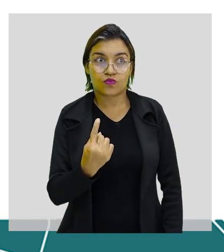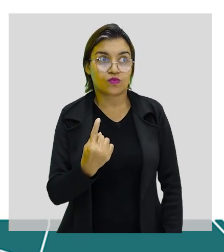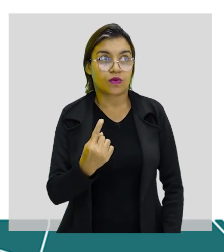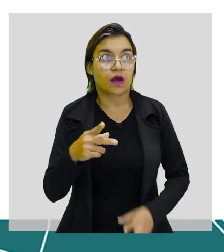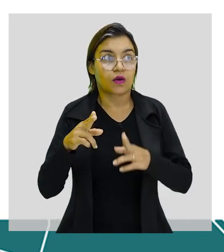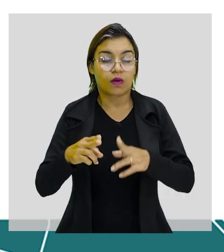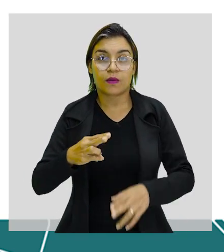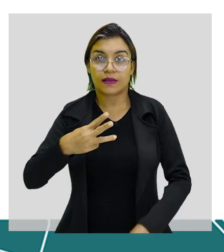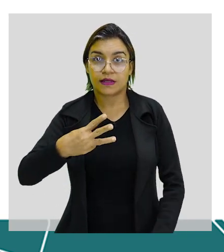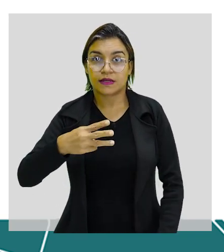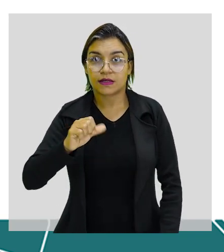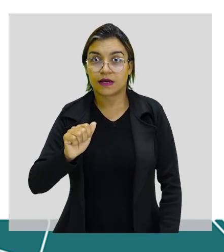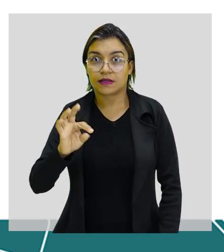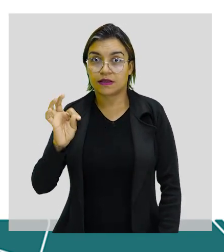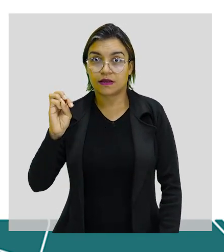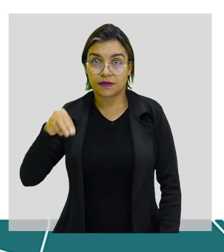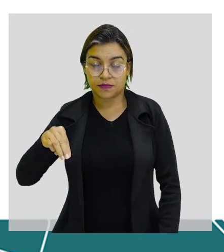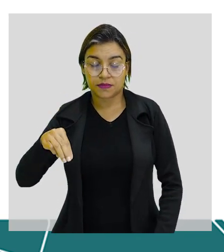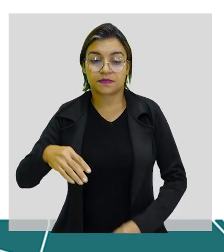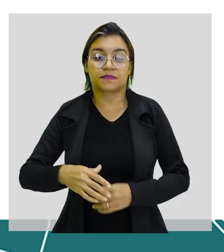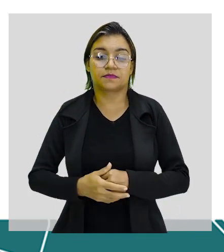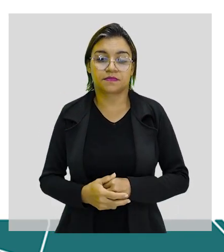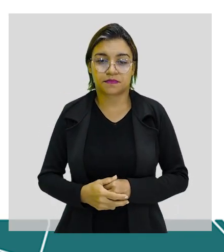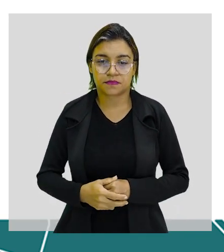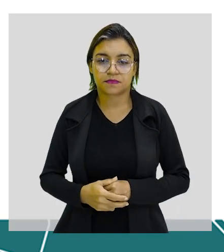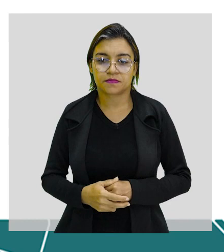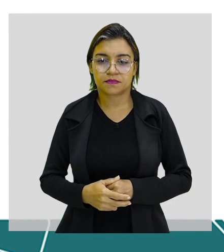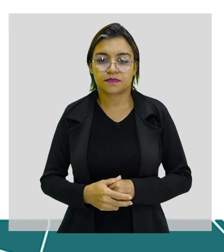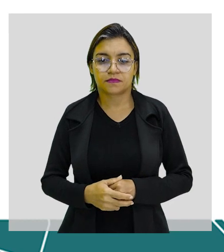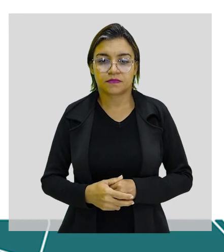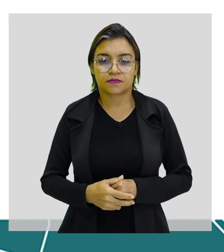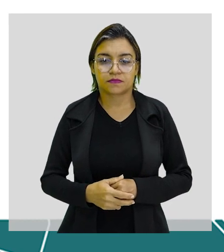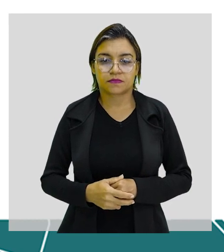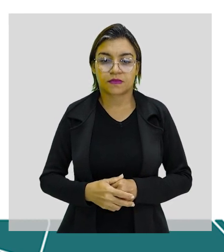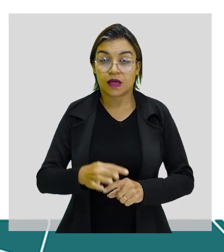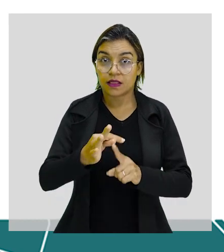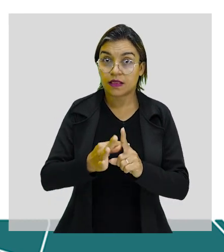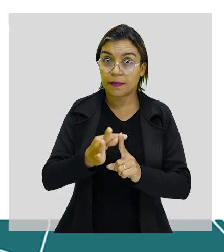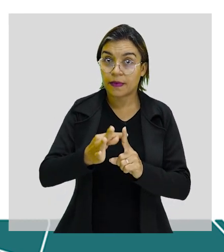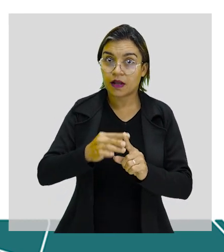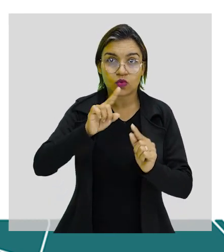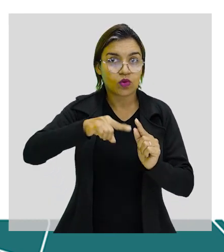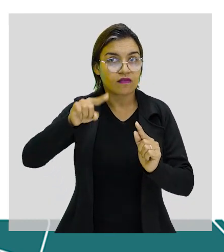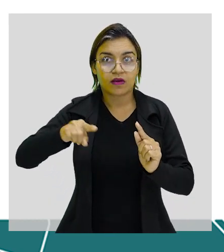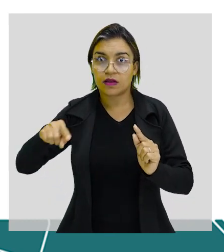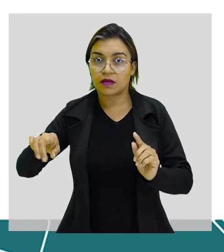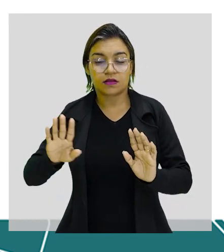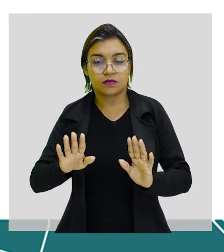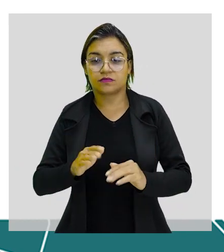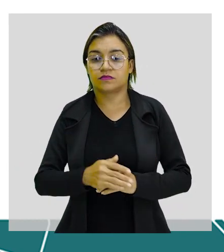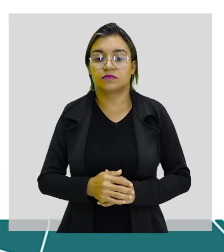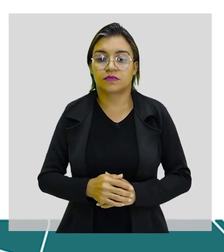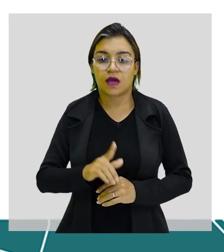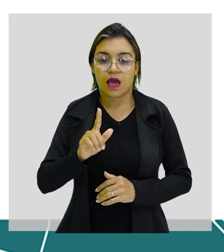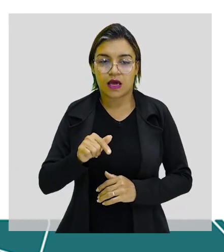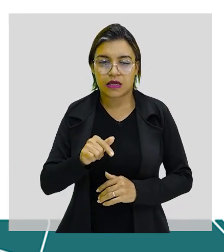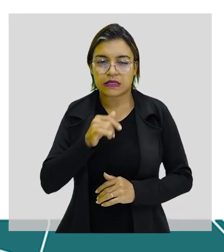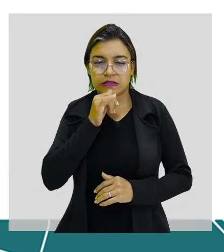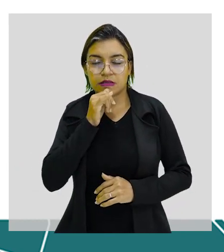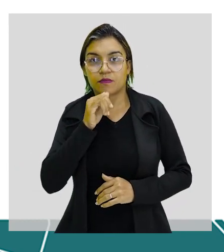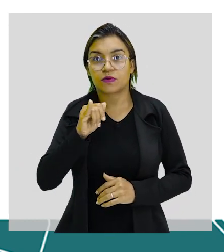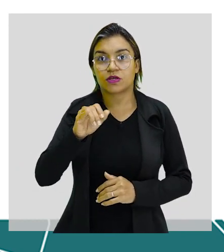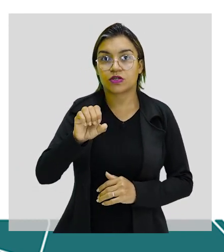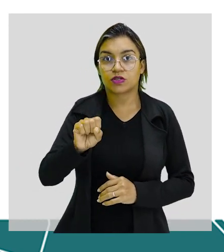Pronto. Voltando à questão, né? Sem deixar variar sua temperatura. Ou seja, estamos falando de uma isotérmica, tá